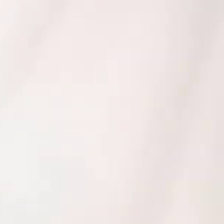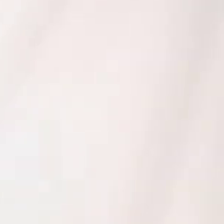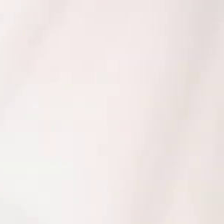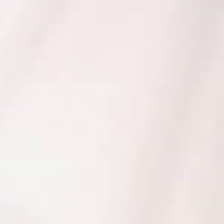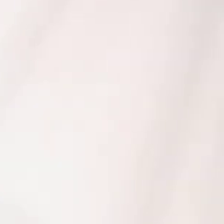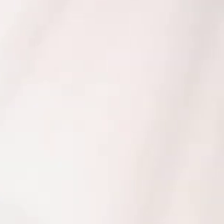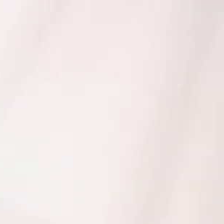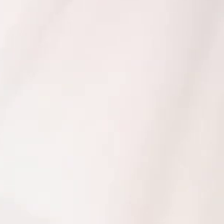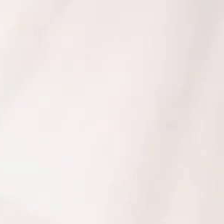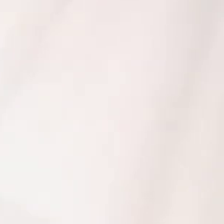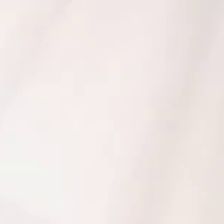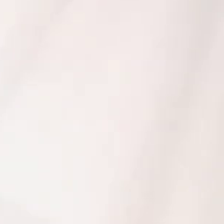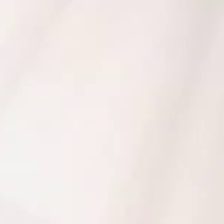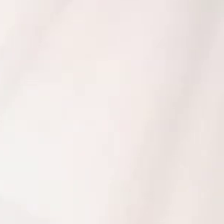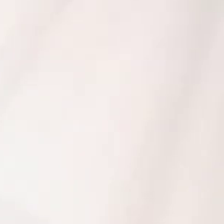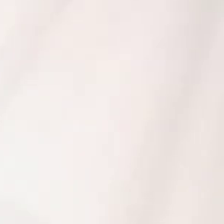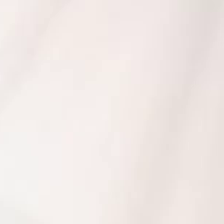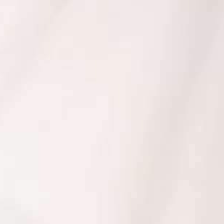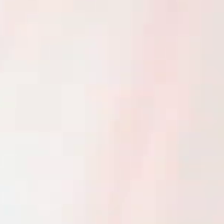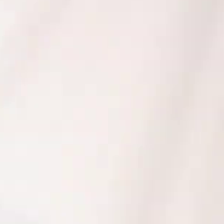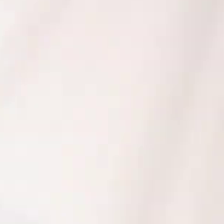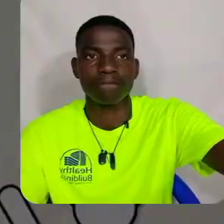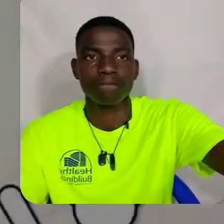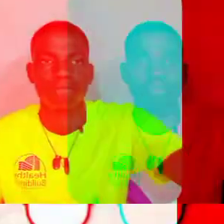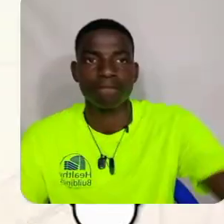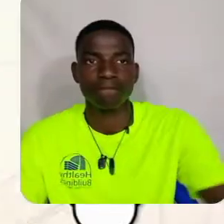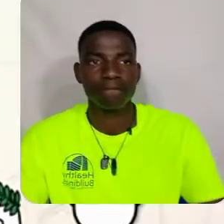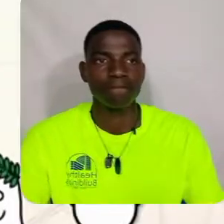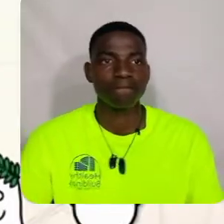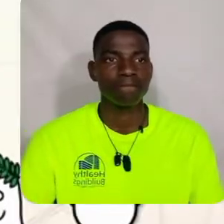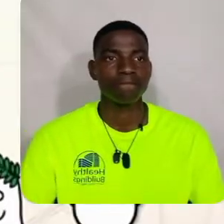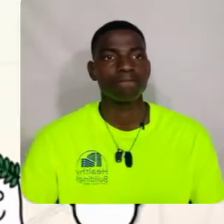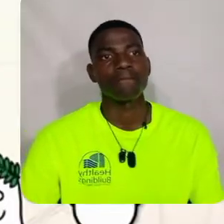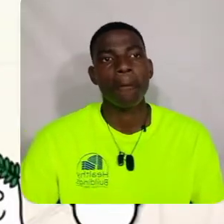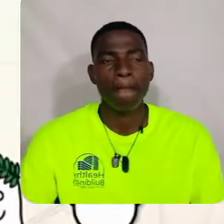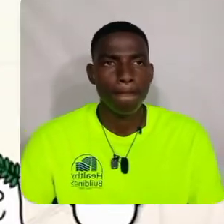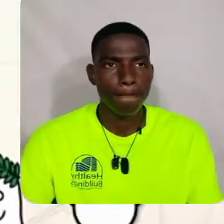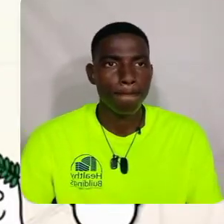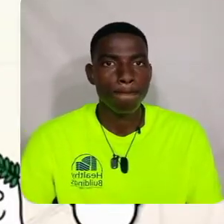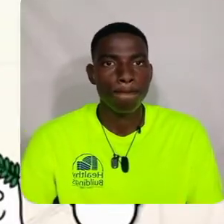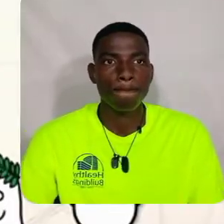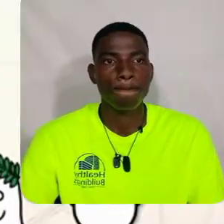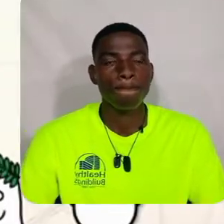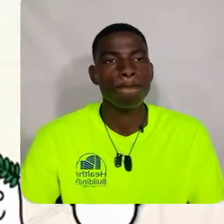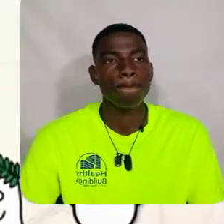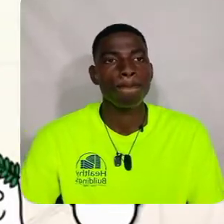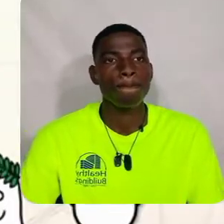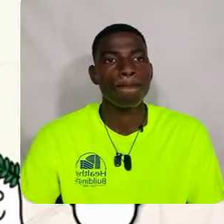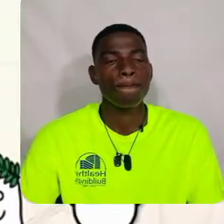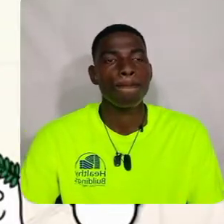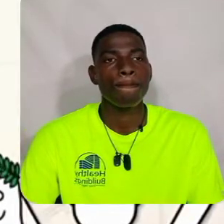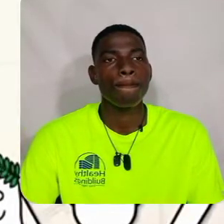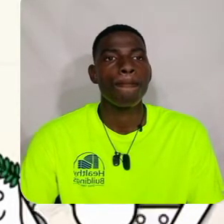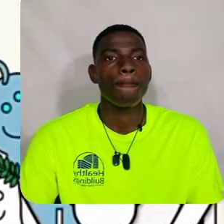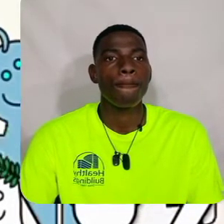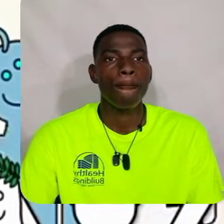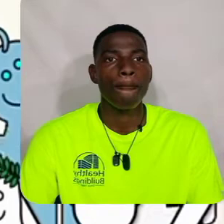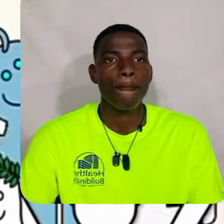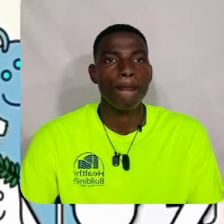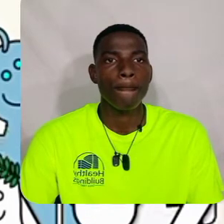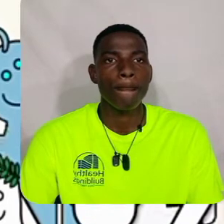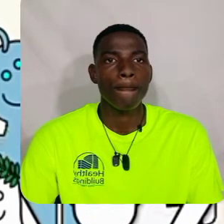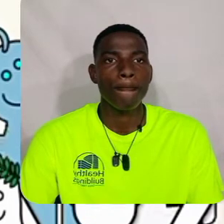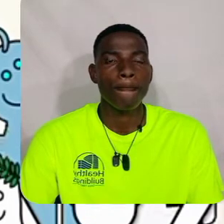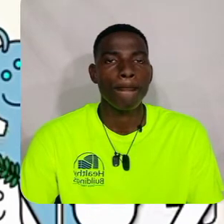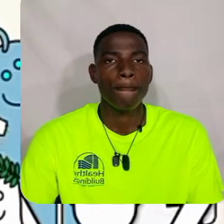isso? Bora junto ver este vídeo. Aqui no Brasil, somos mais de 200 milhões de pessoas. Tem mais gente aqui